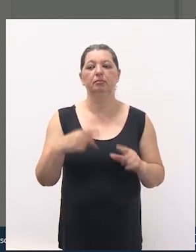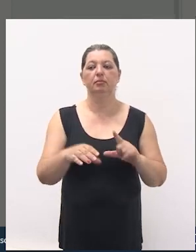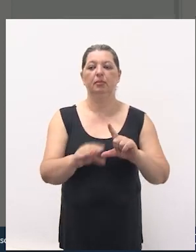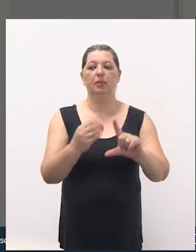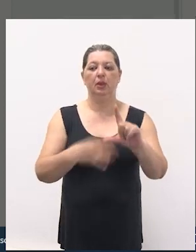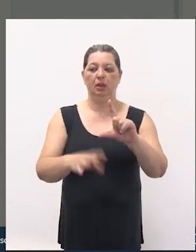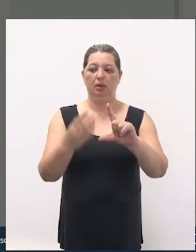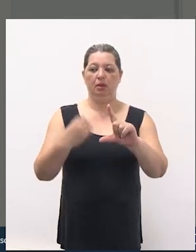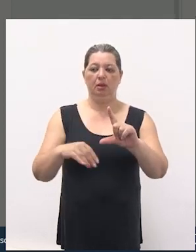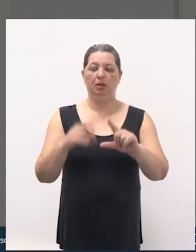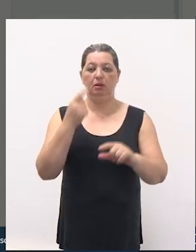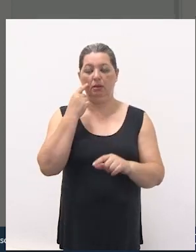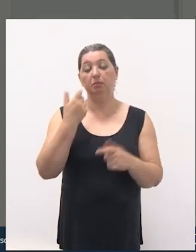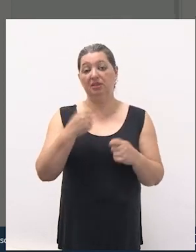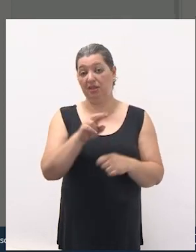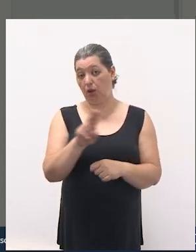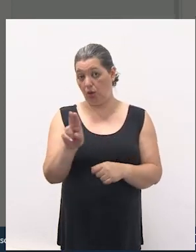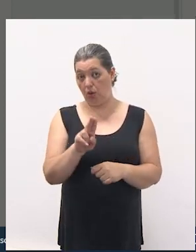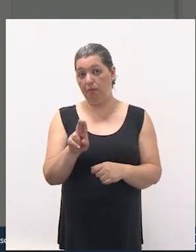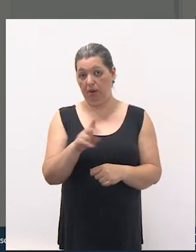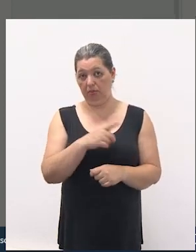claro que tem que ter um nome.